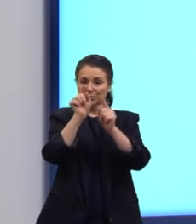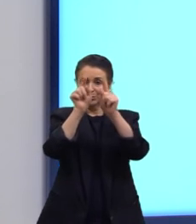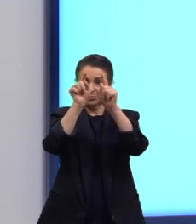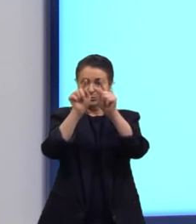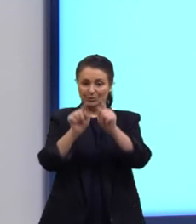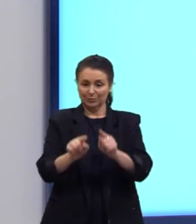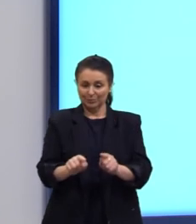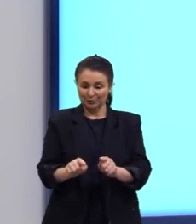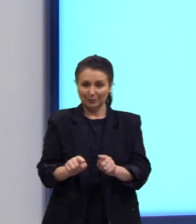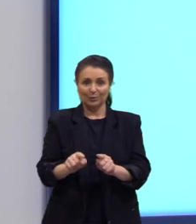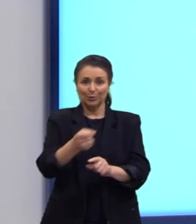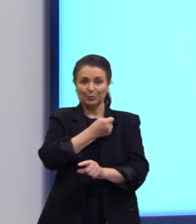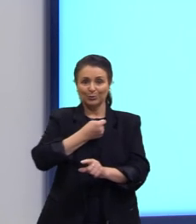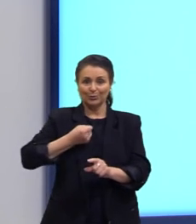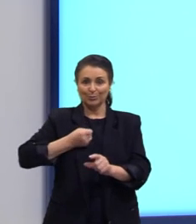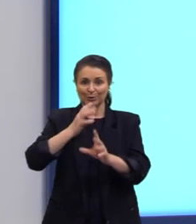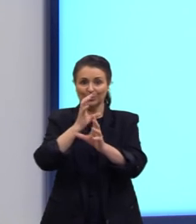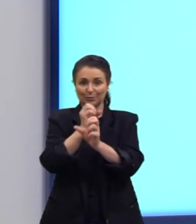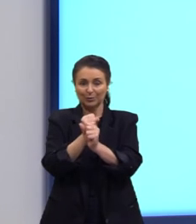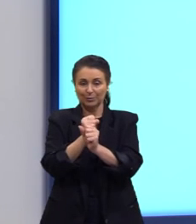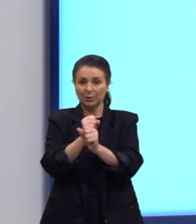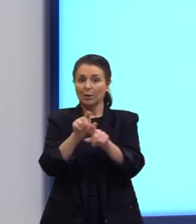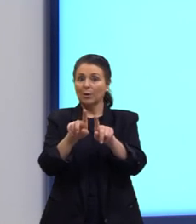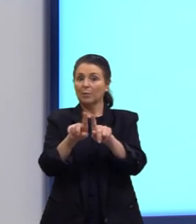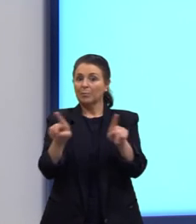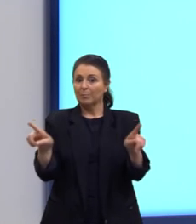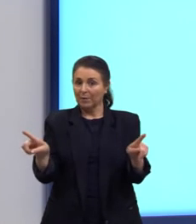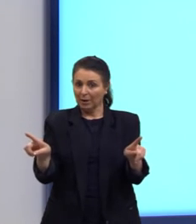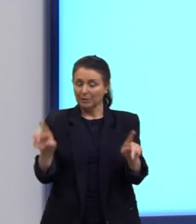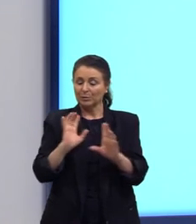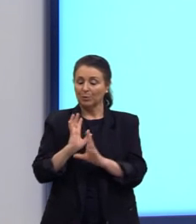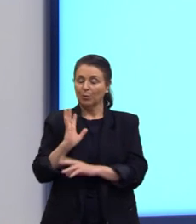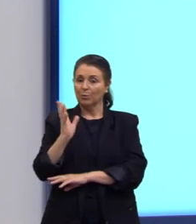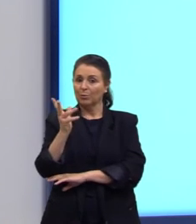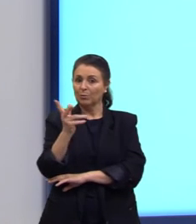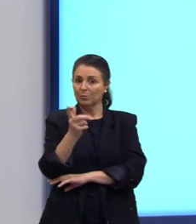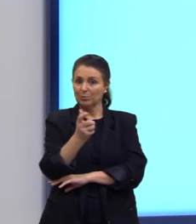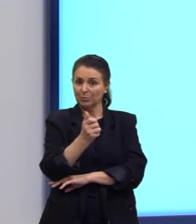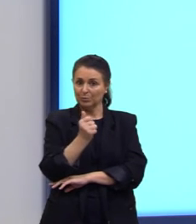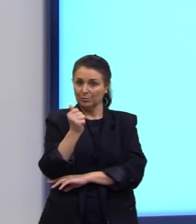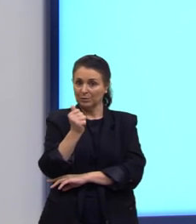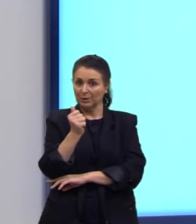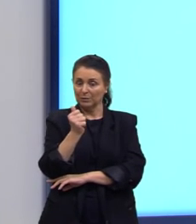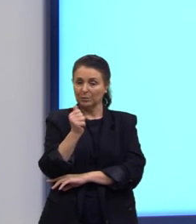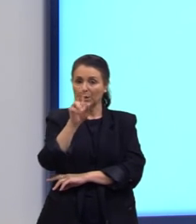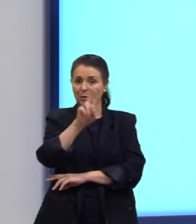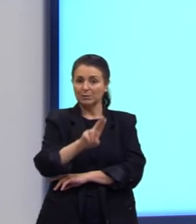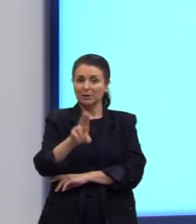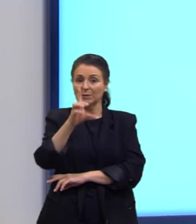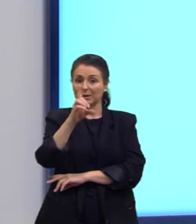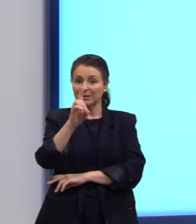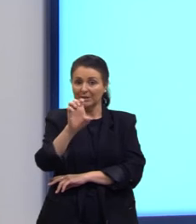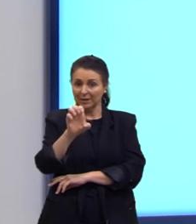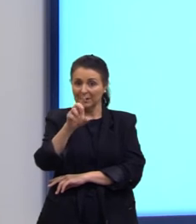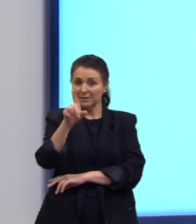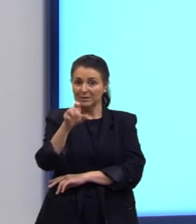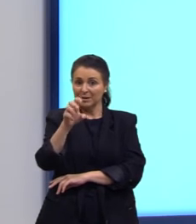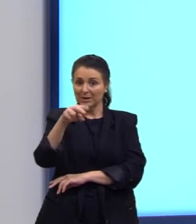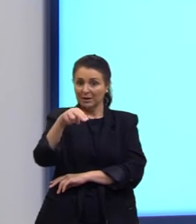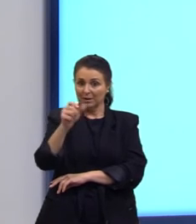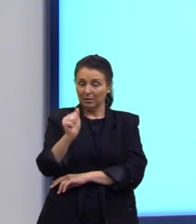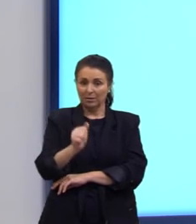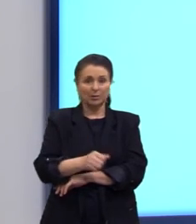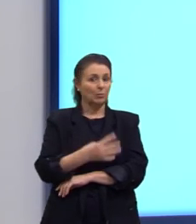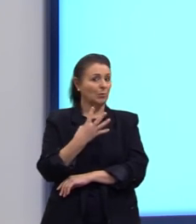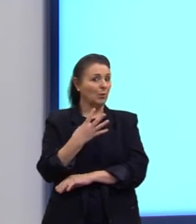mas o enunciado nos disse que cada dado aqui representa o valor em dezena então ao invés de ter quatro